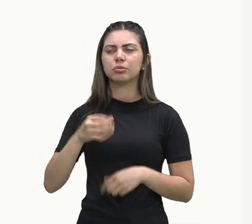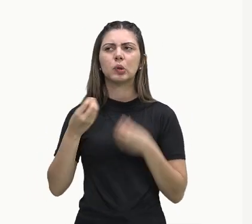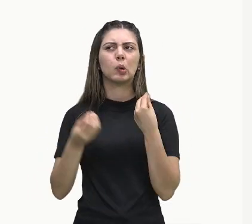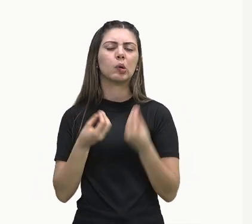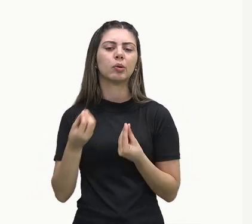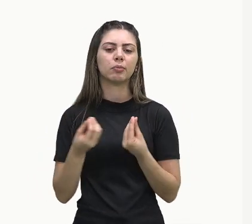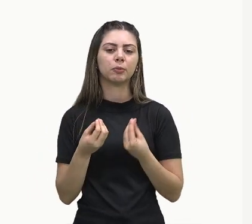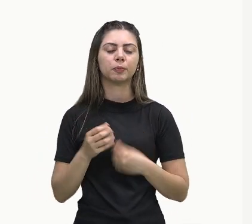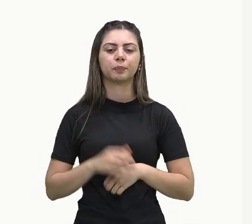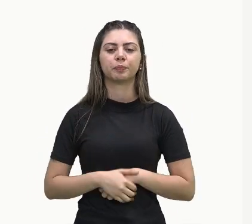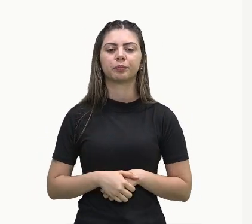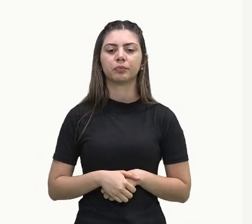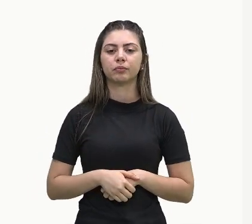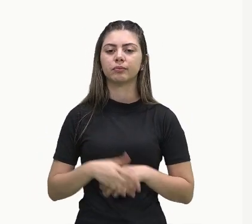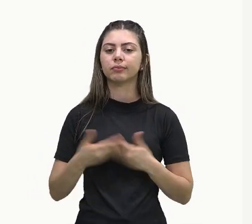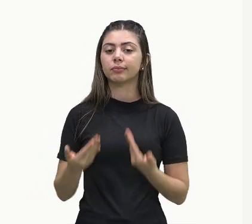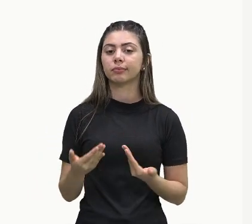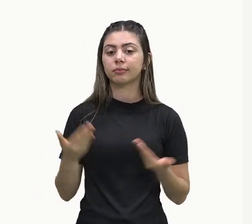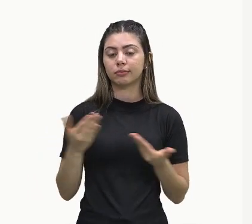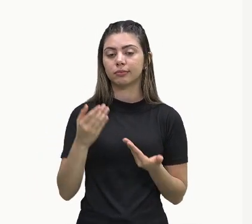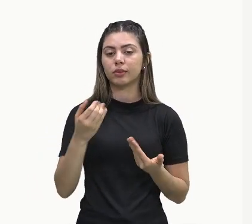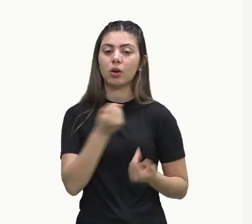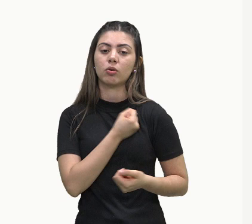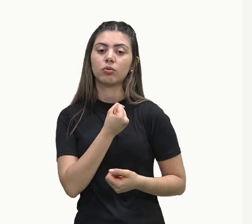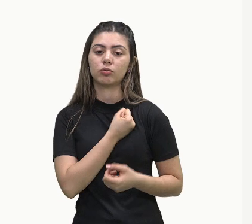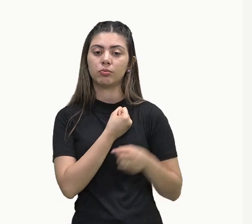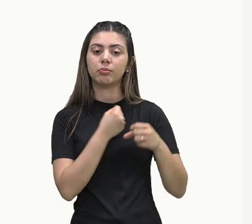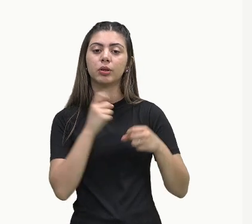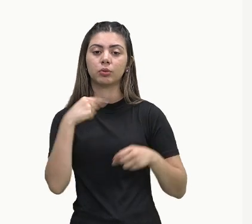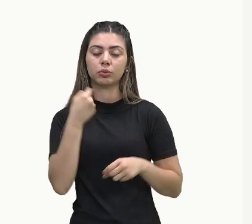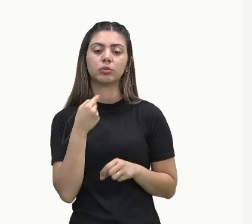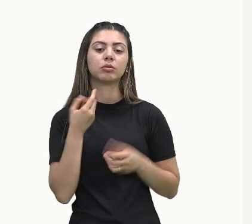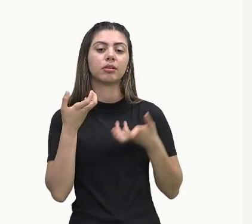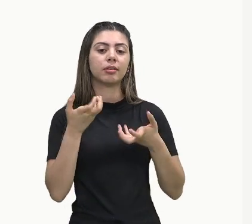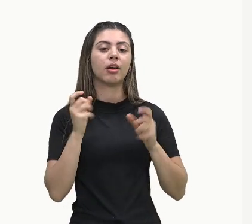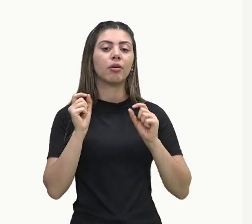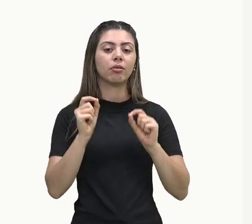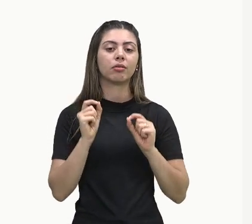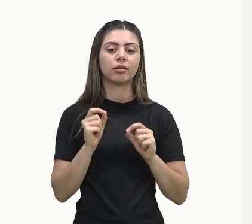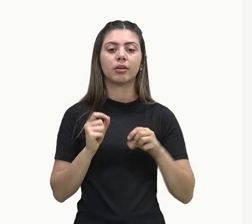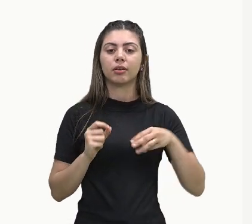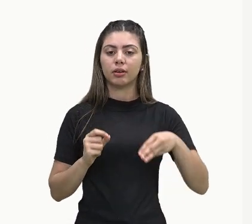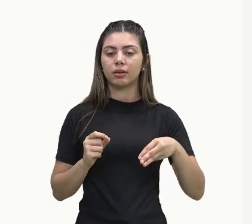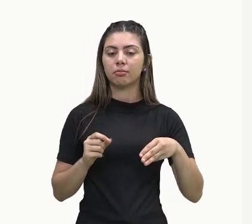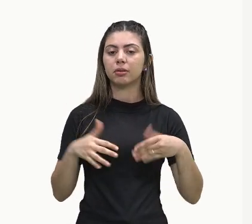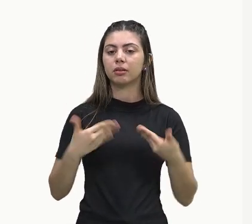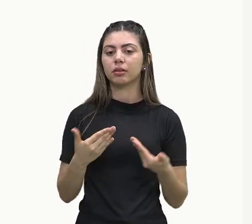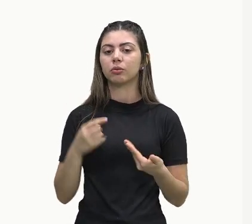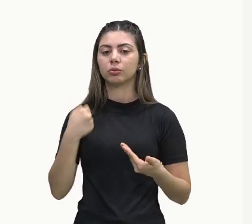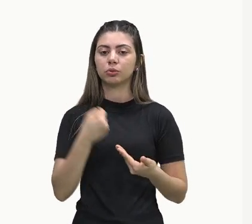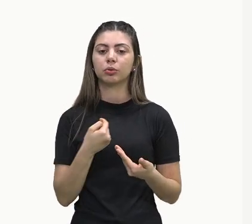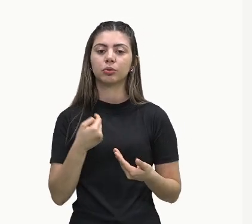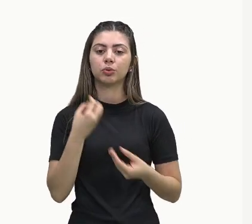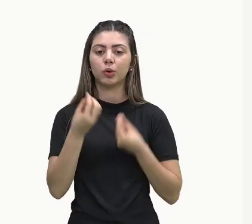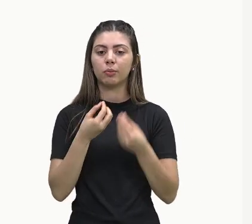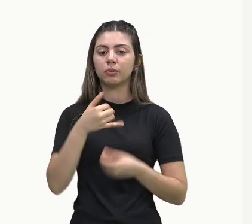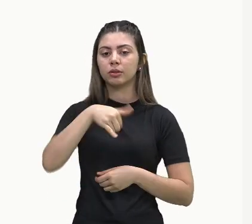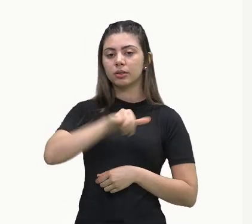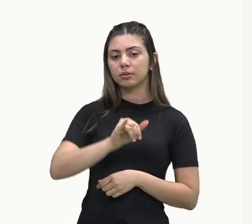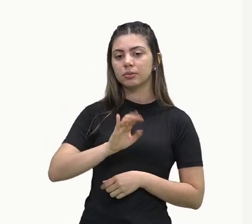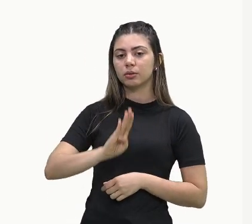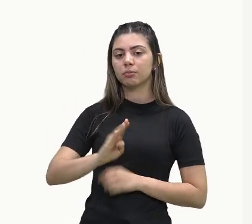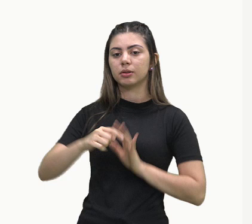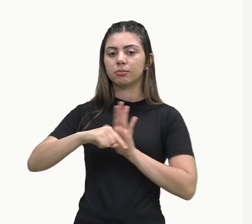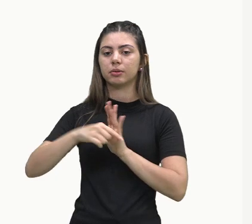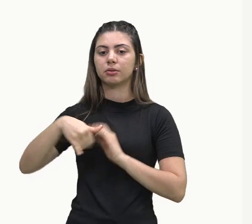quem vai ser o nosso coeficiente angular é justamente isso daqui o que nós chamamos de variação vai ser yb - Y